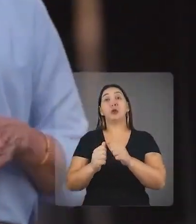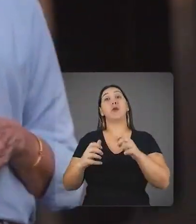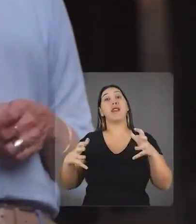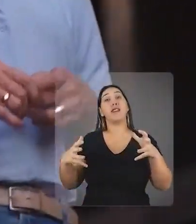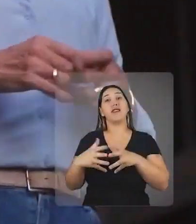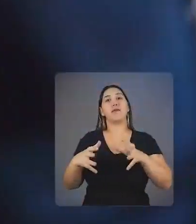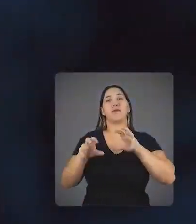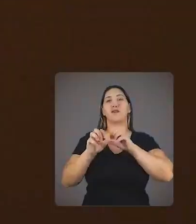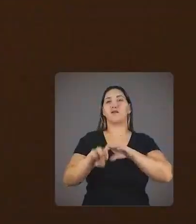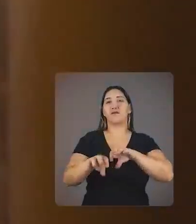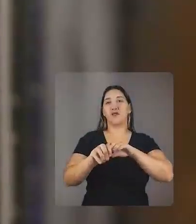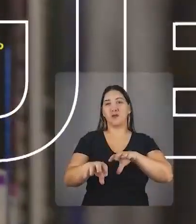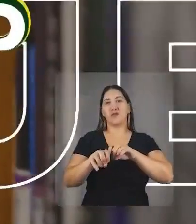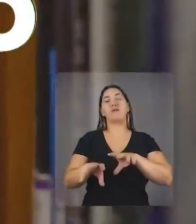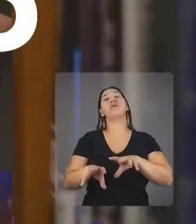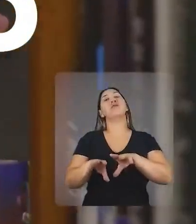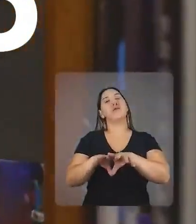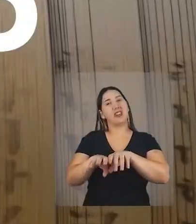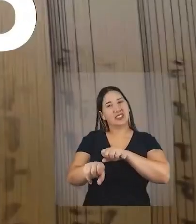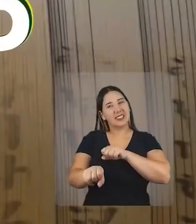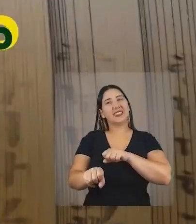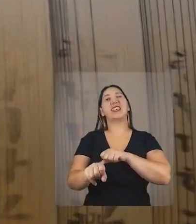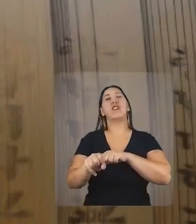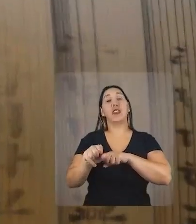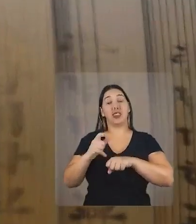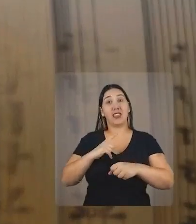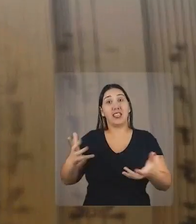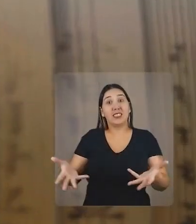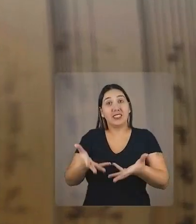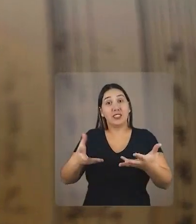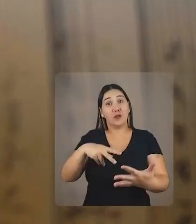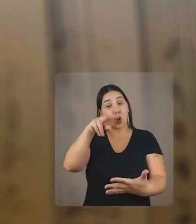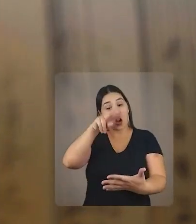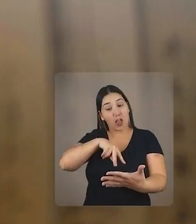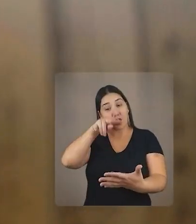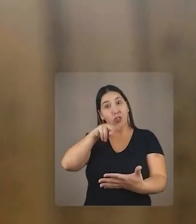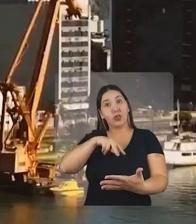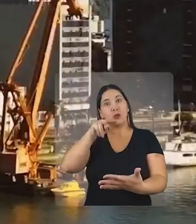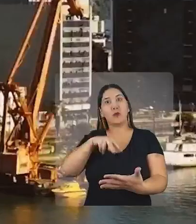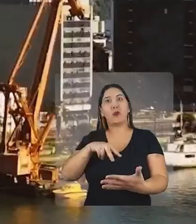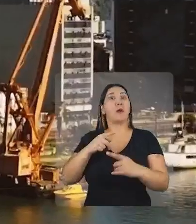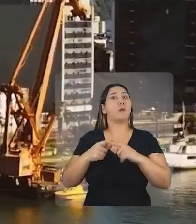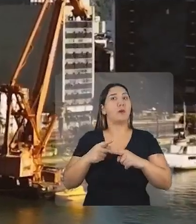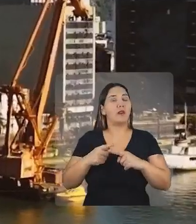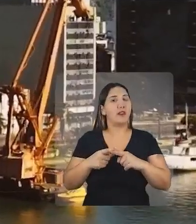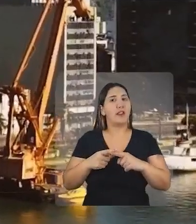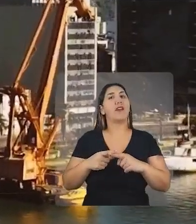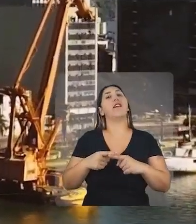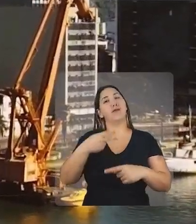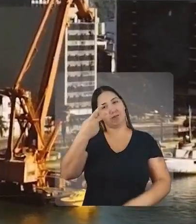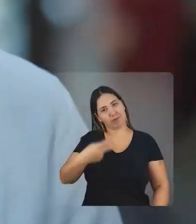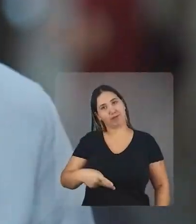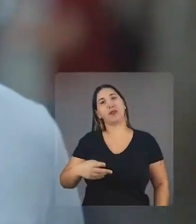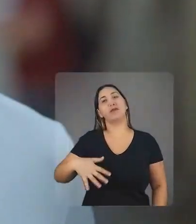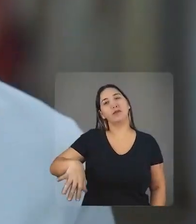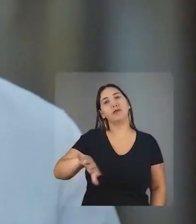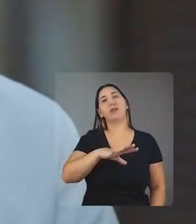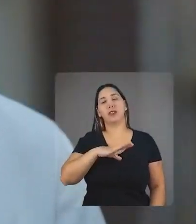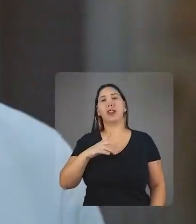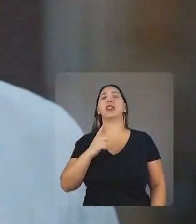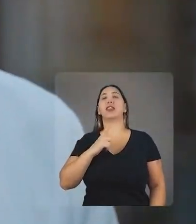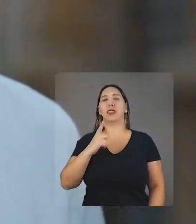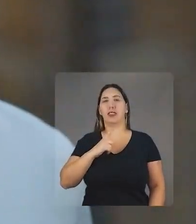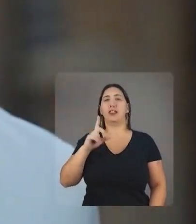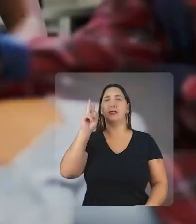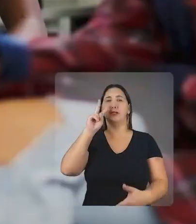educação, Rosana Vale vai criar novos projetos de incentivo à leitura. Afinal, nossa cidade merece, já que